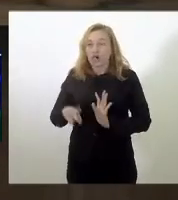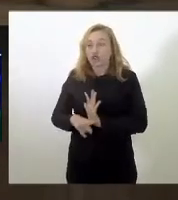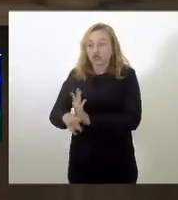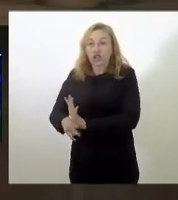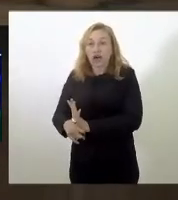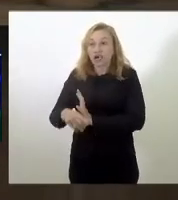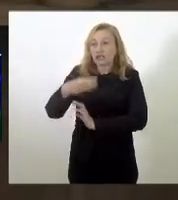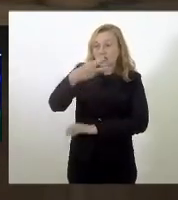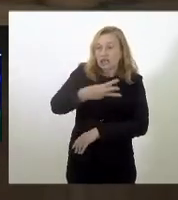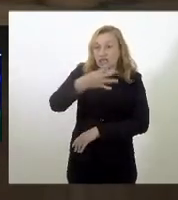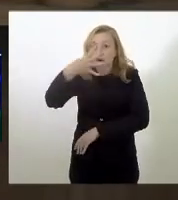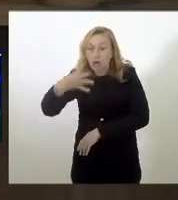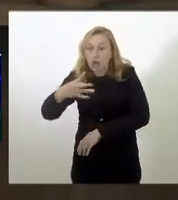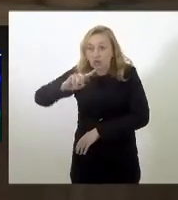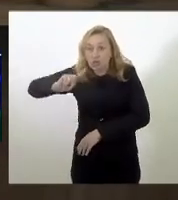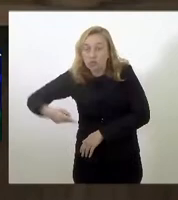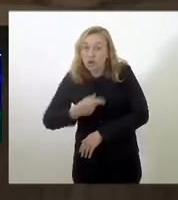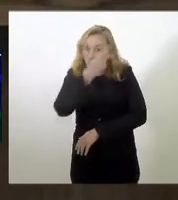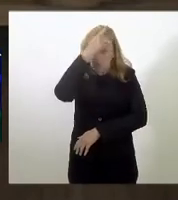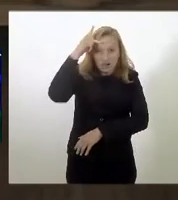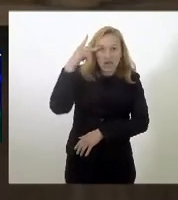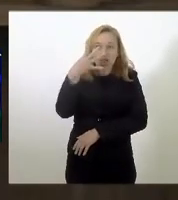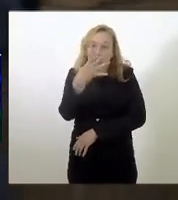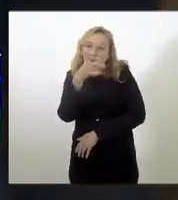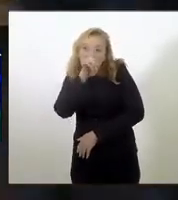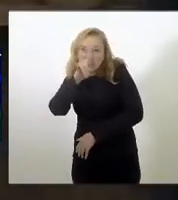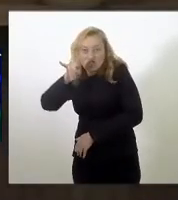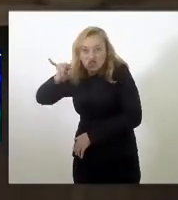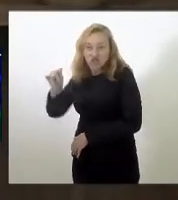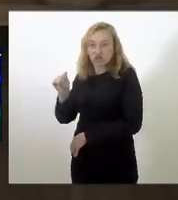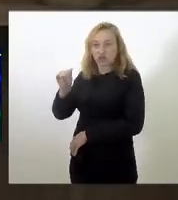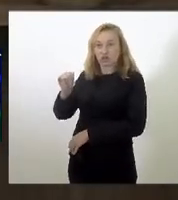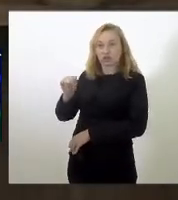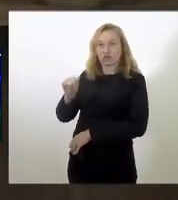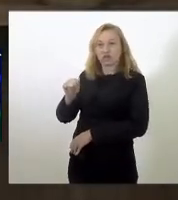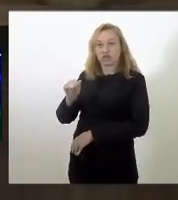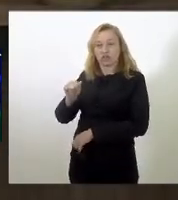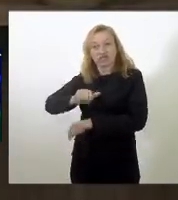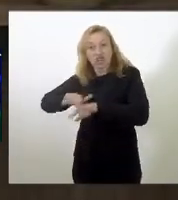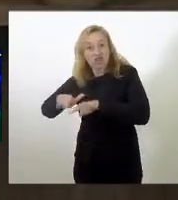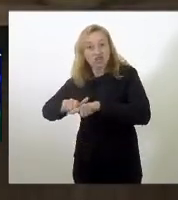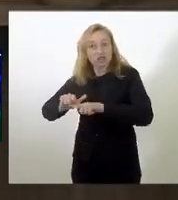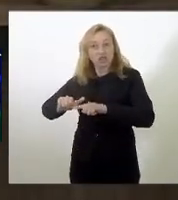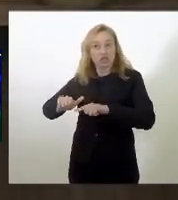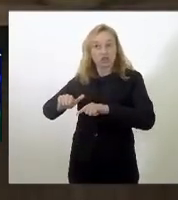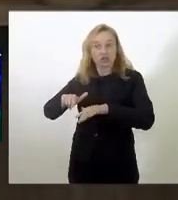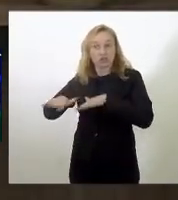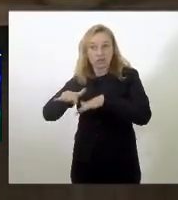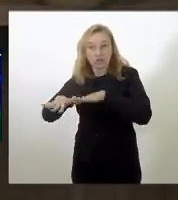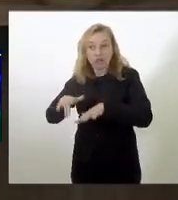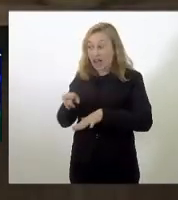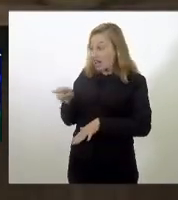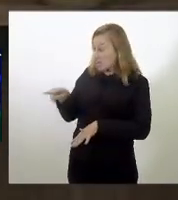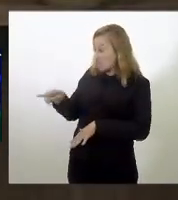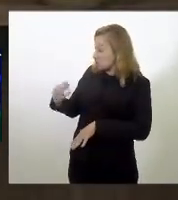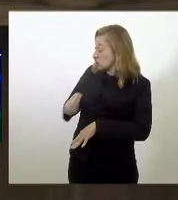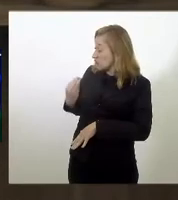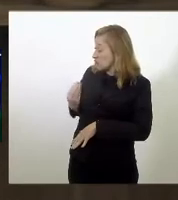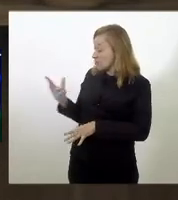mil pessoas em 4 dias de ações. Ações de mobilização daqueles que vivem na própria